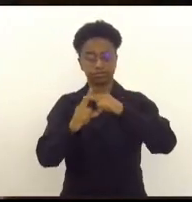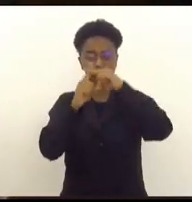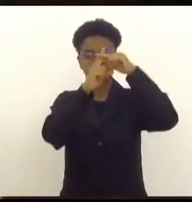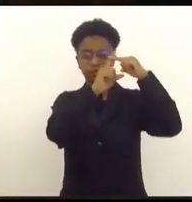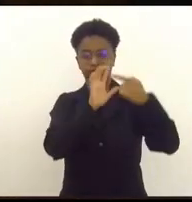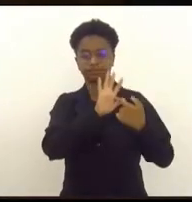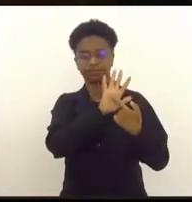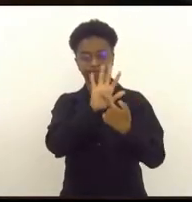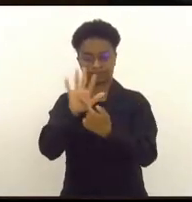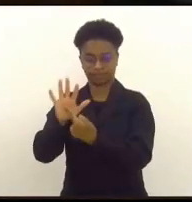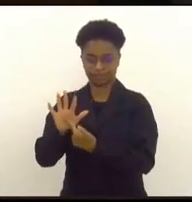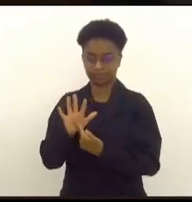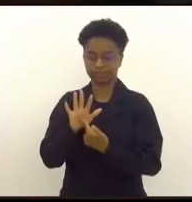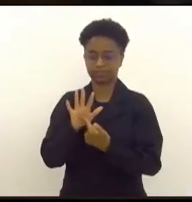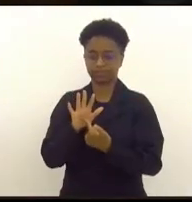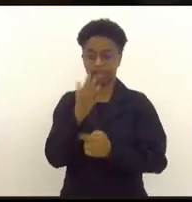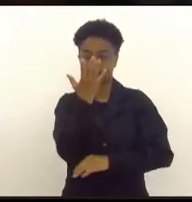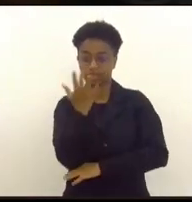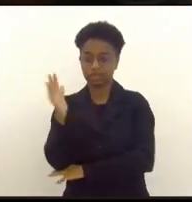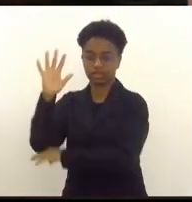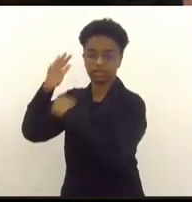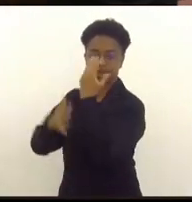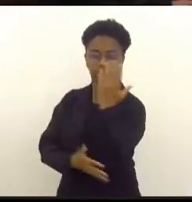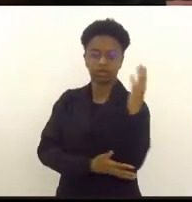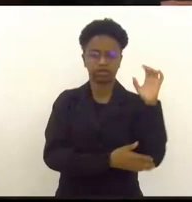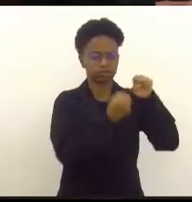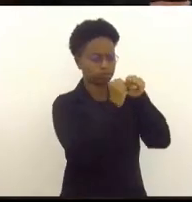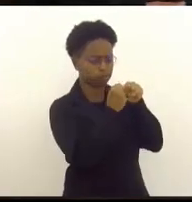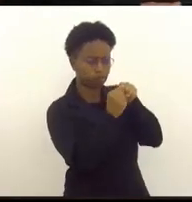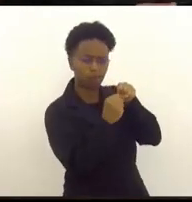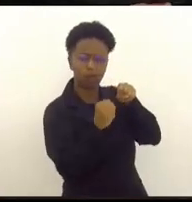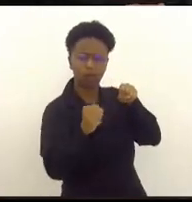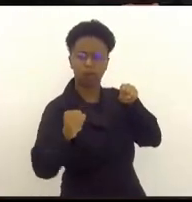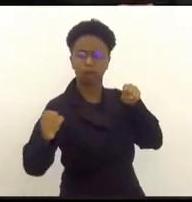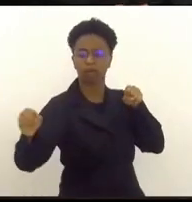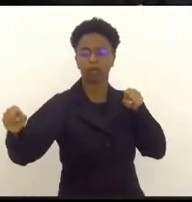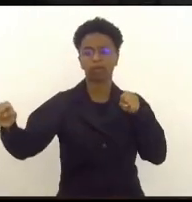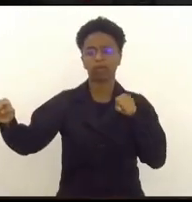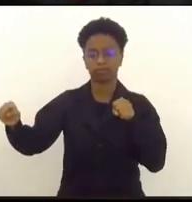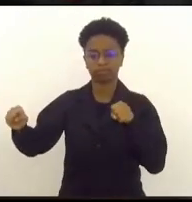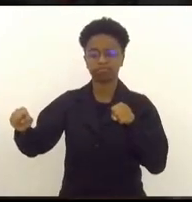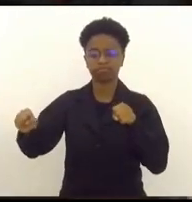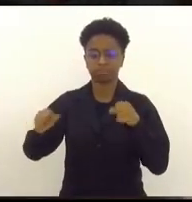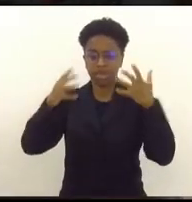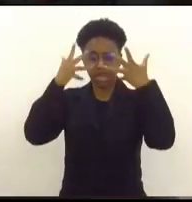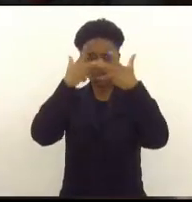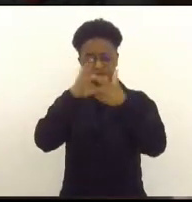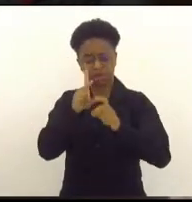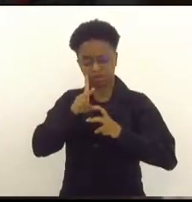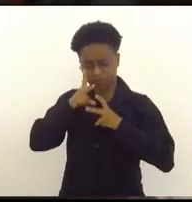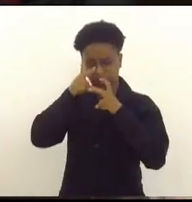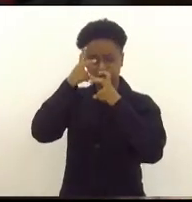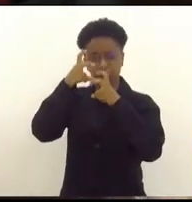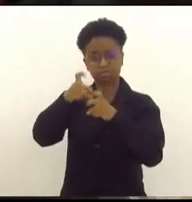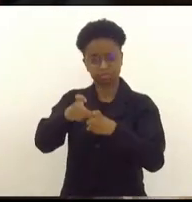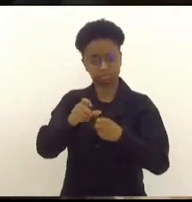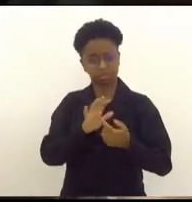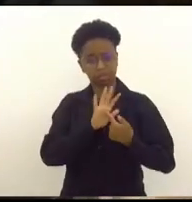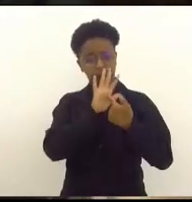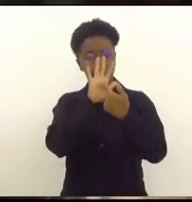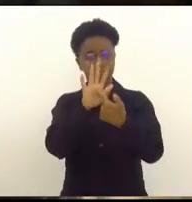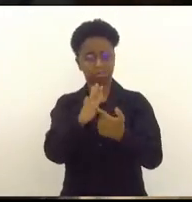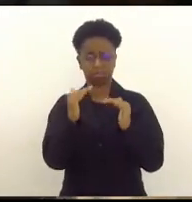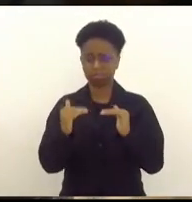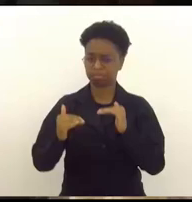cruzeiro resplandece. Gigante pela própria natureza, és bela, és forte,